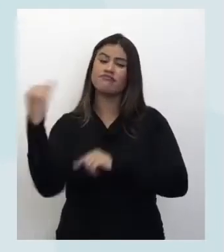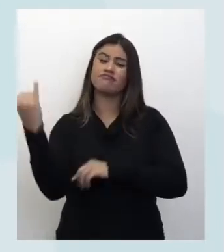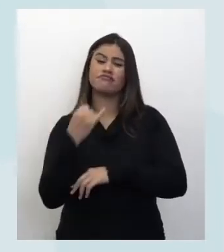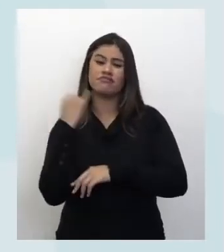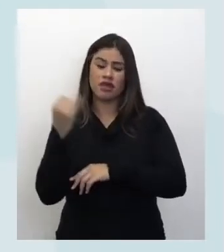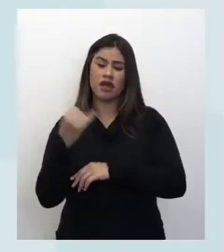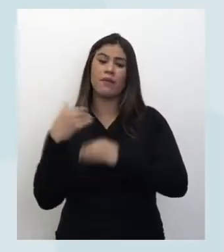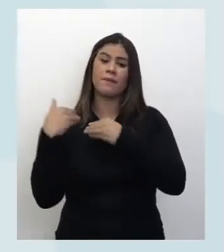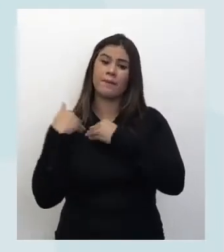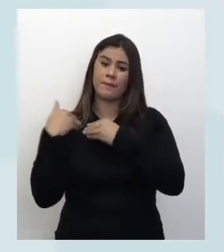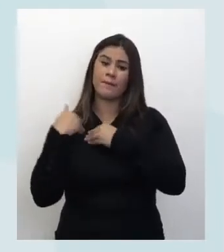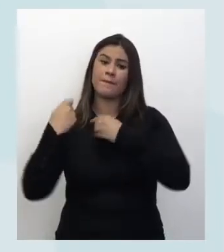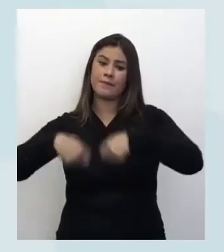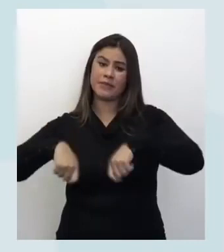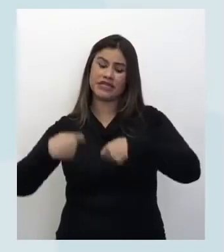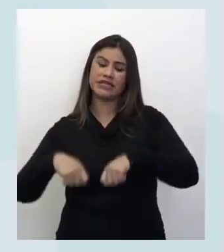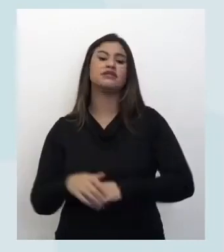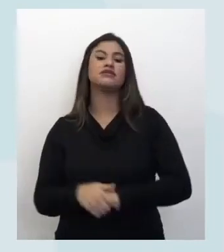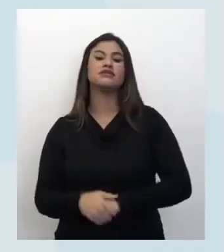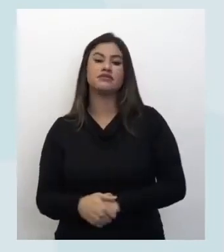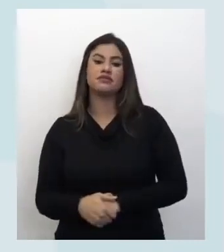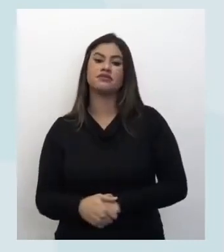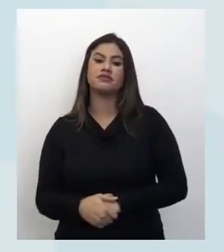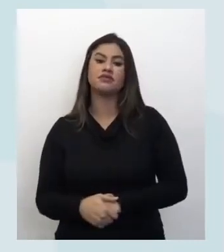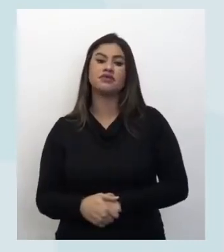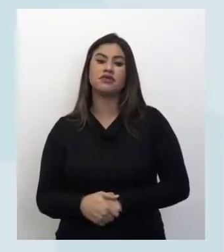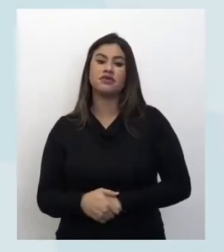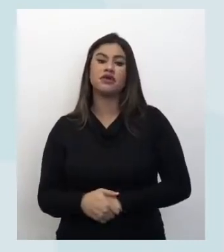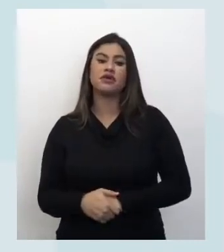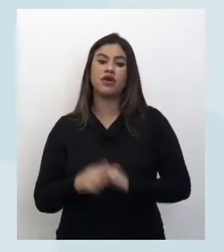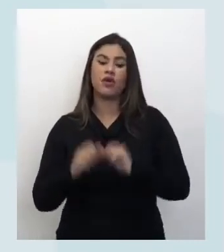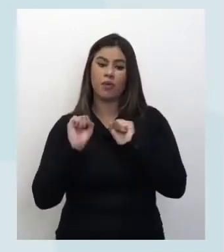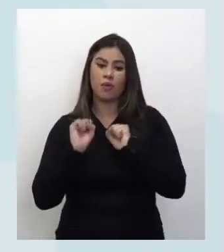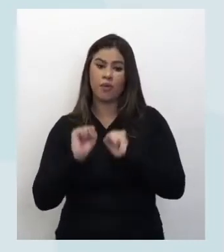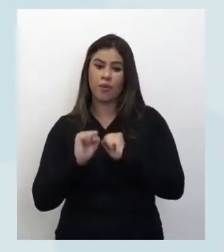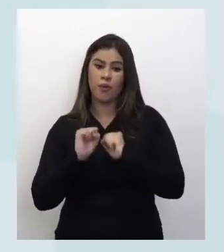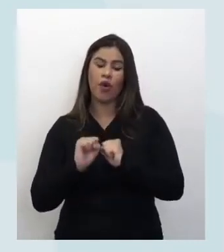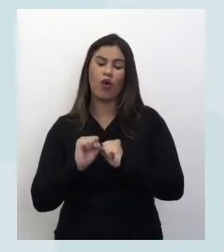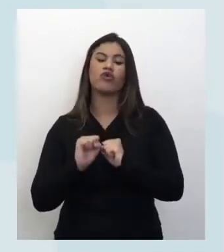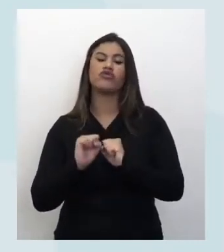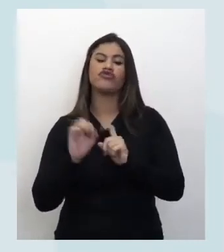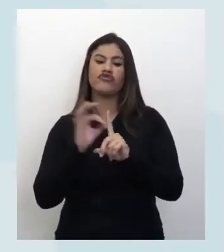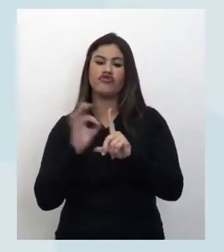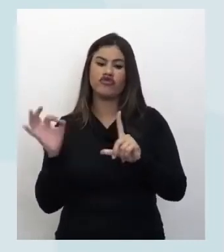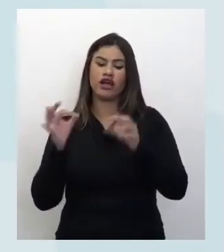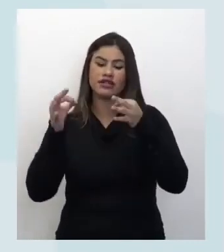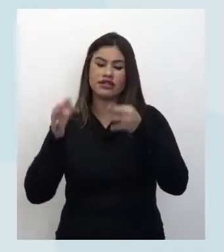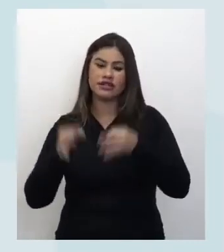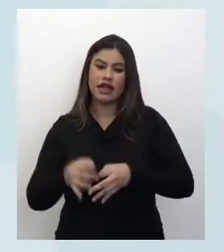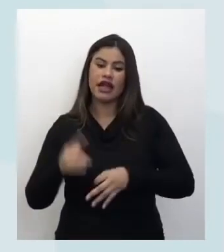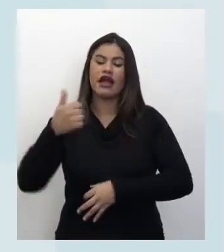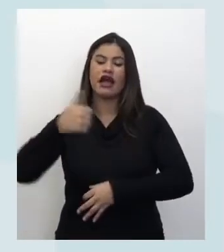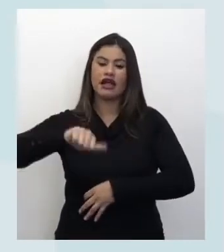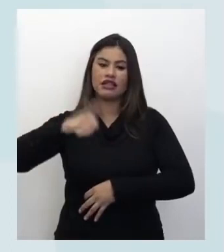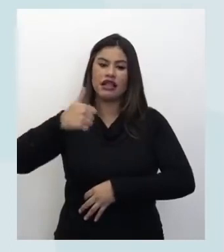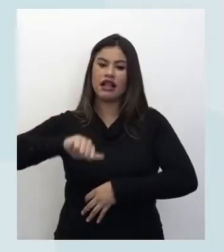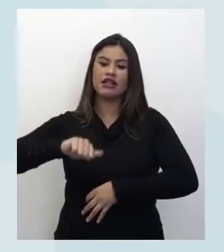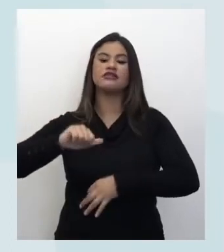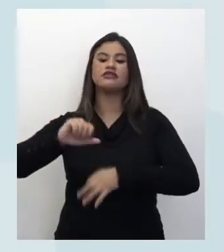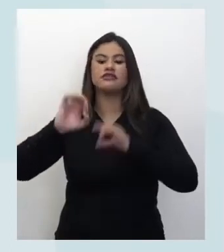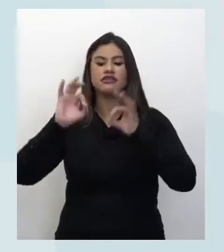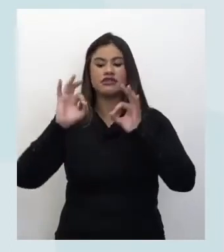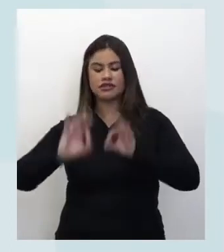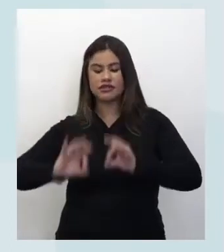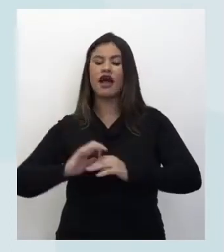de responsabilidade, né? Então coloquem em termos coerentes, realmente analisem se cabe